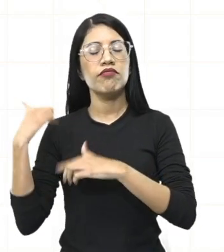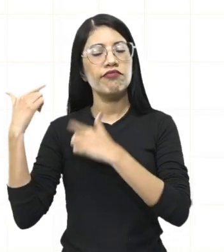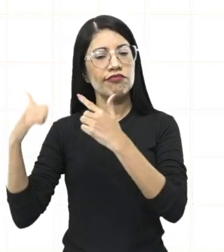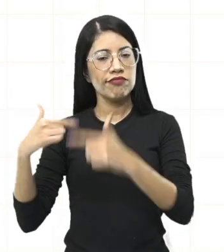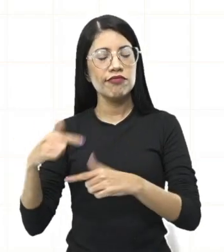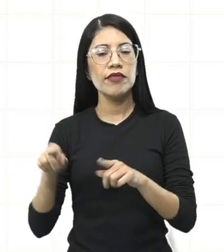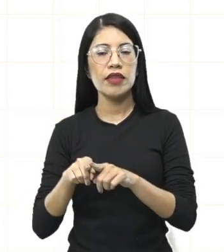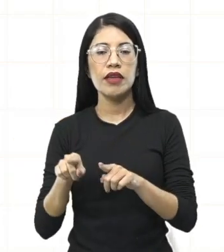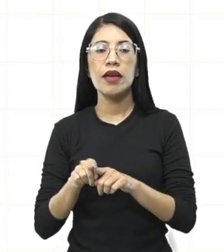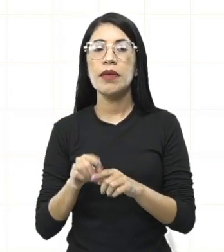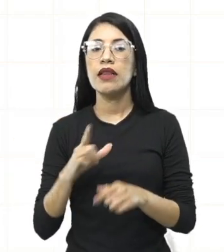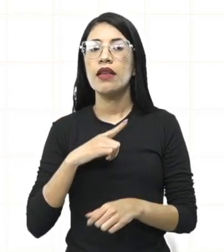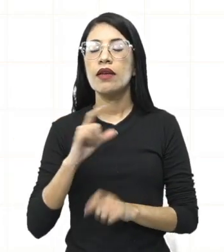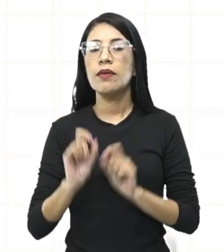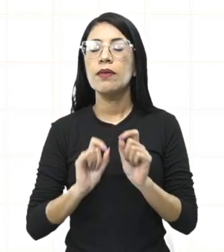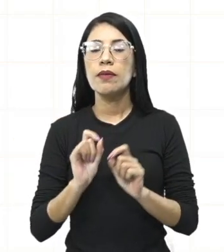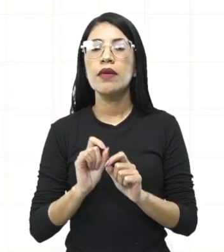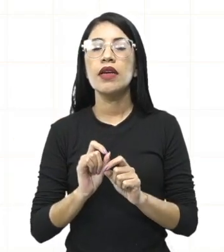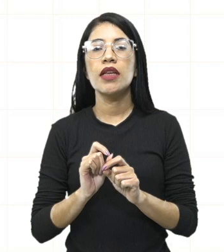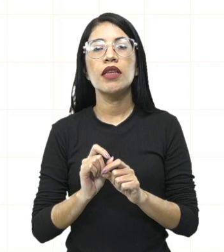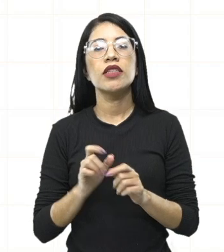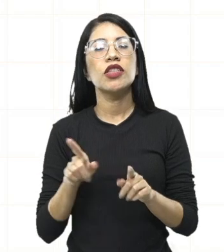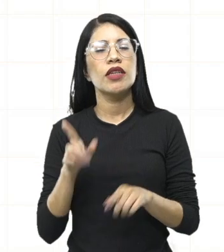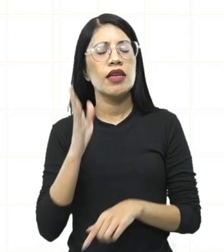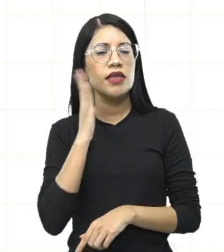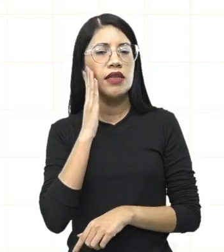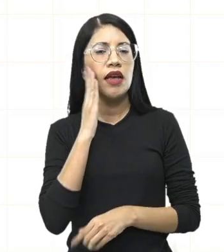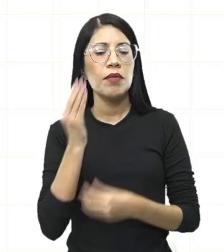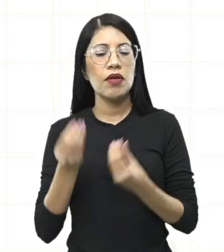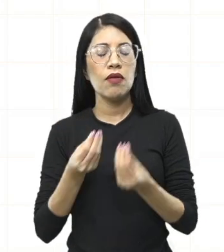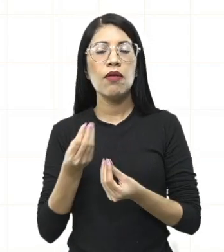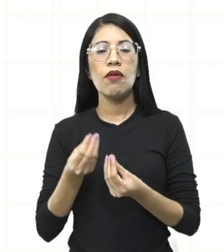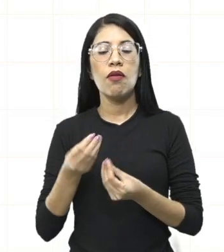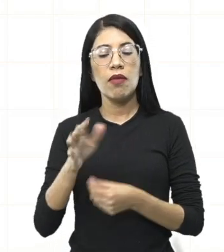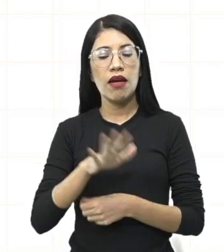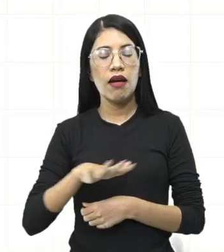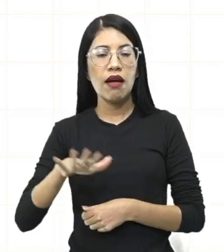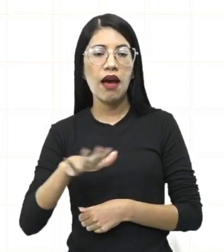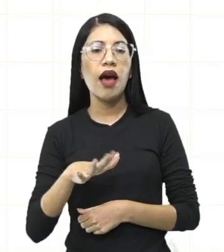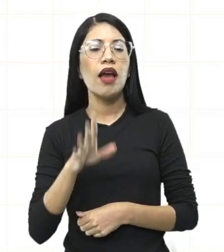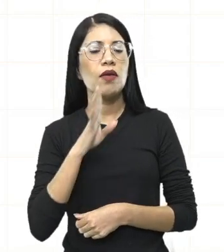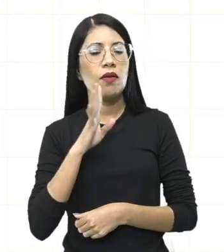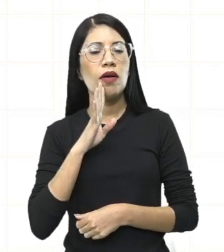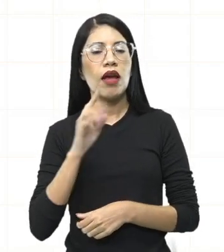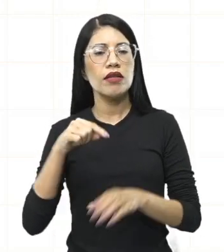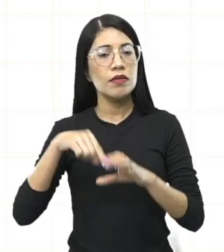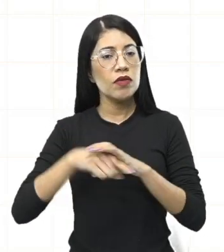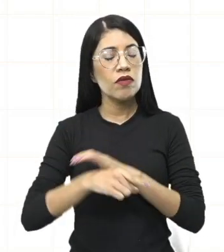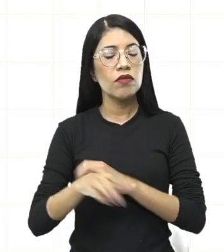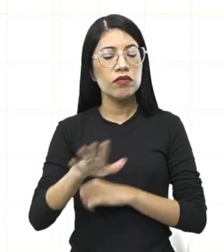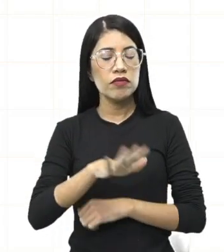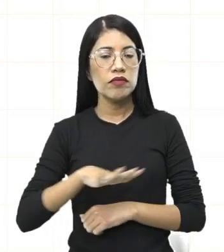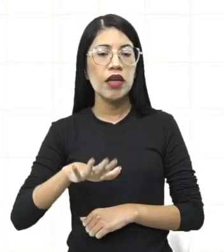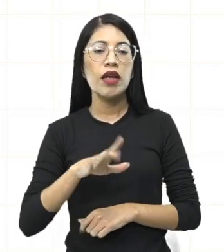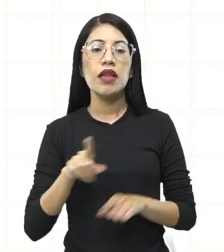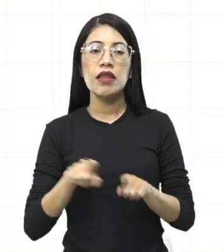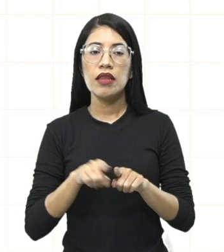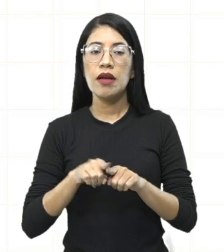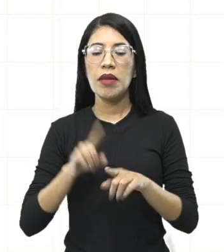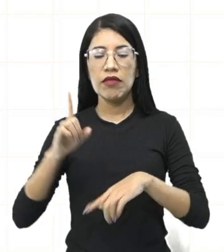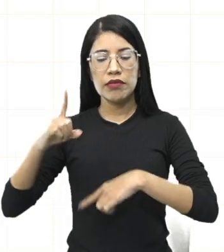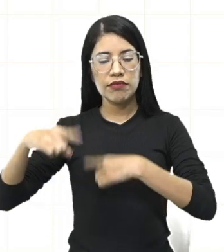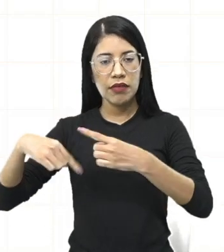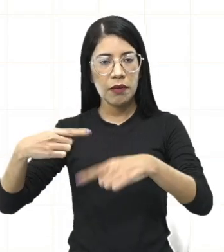que também já estão situadas ali nessa área, que tem todo um conhecimento, que também vai ser passado